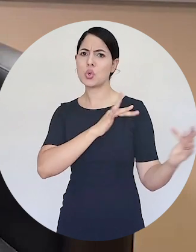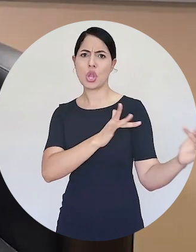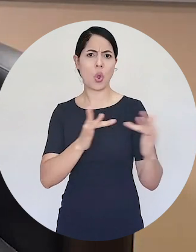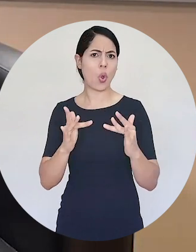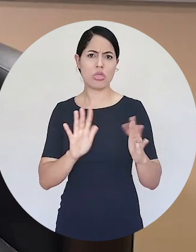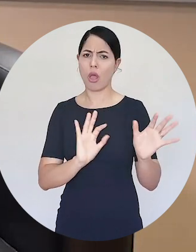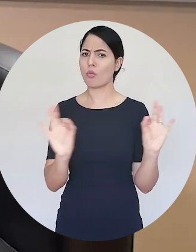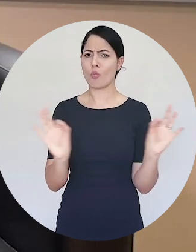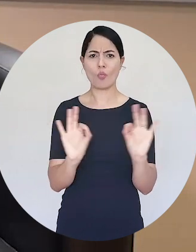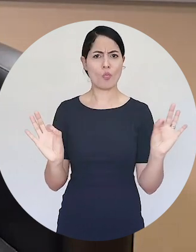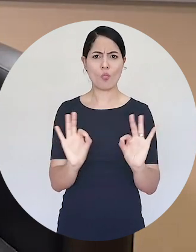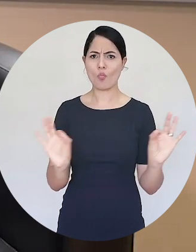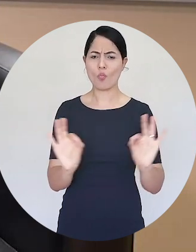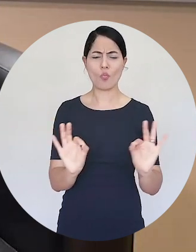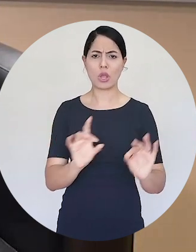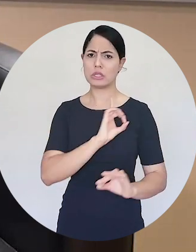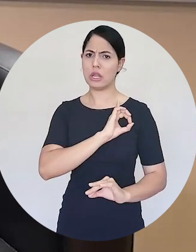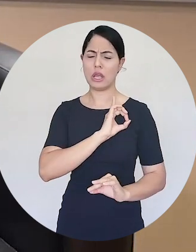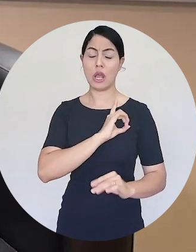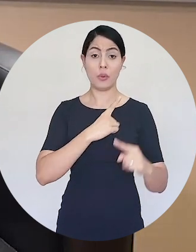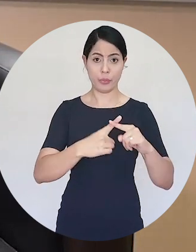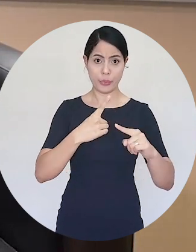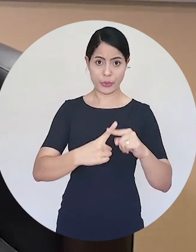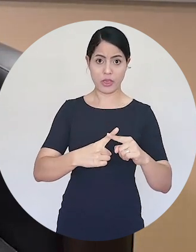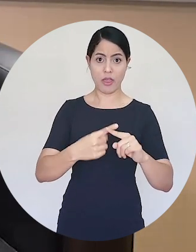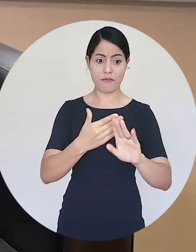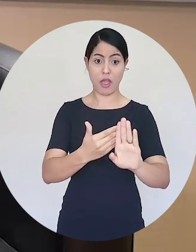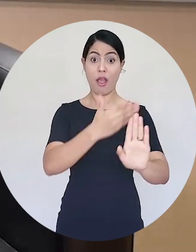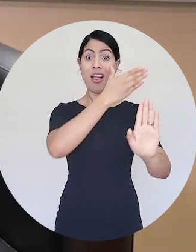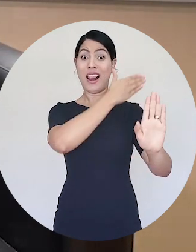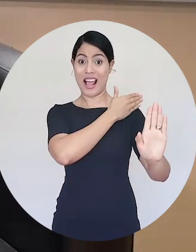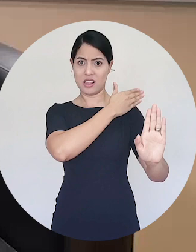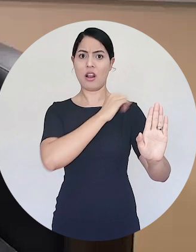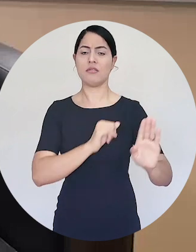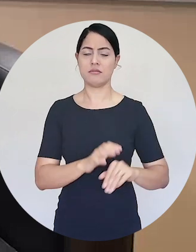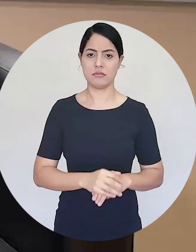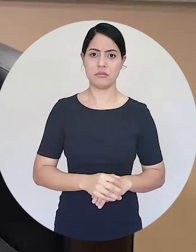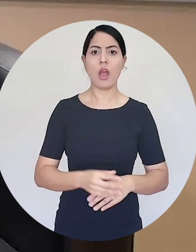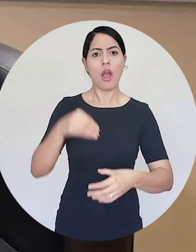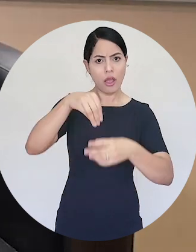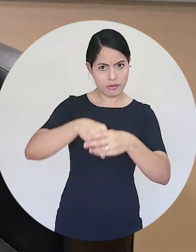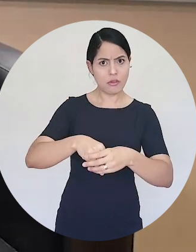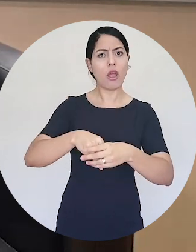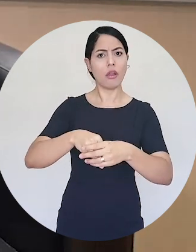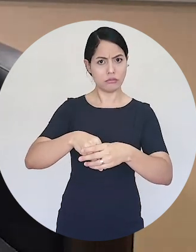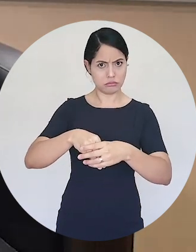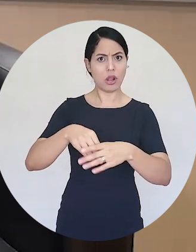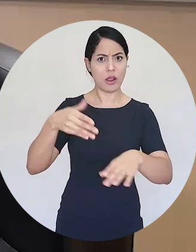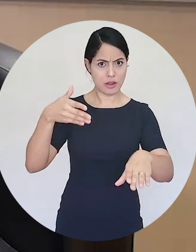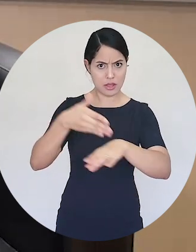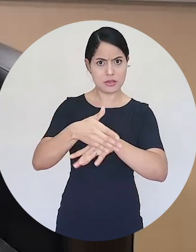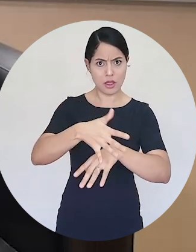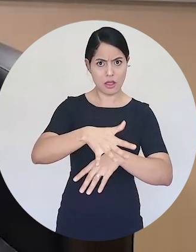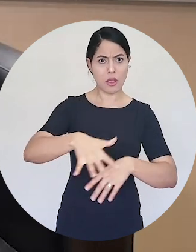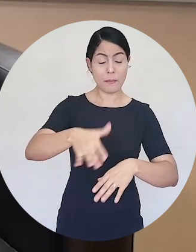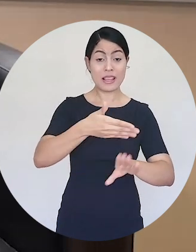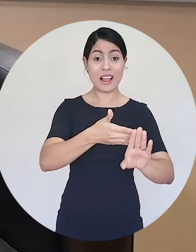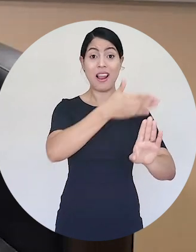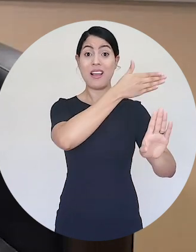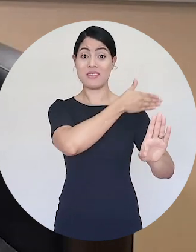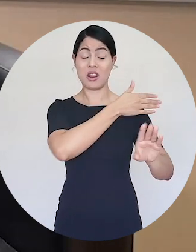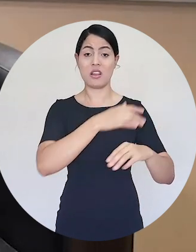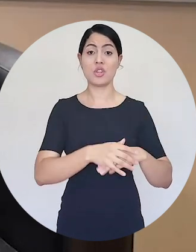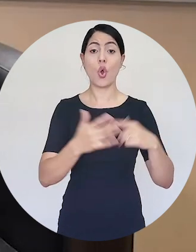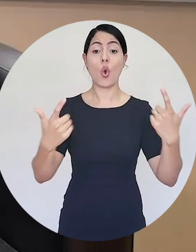tem contato com nenhum delegado, porque eles ficam lá para trás, dentro da sala onde é